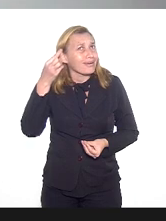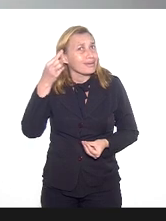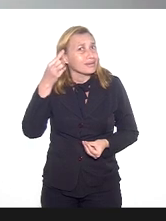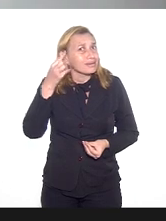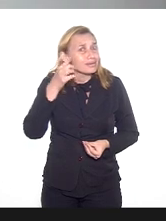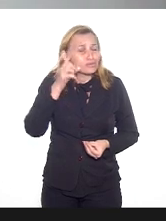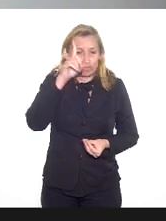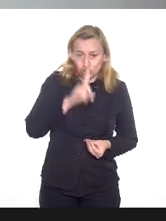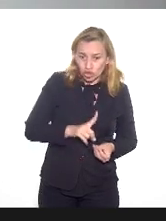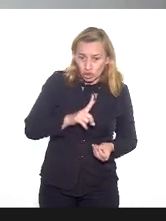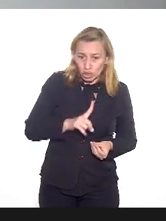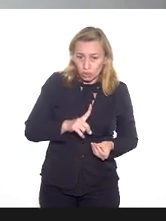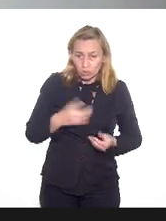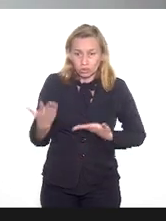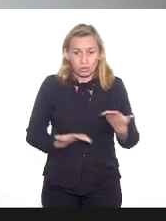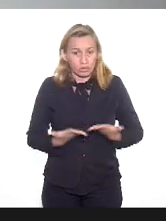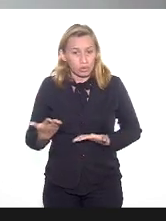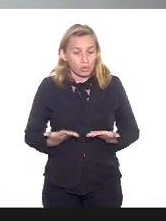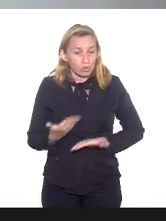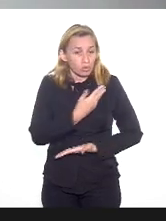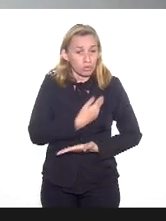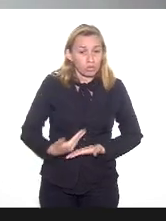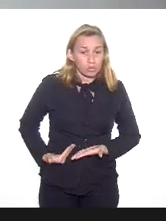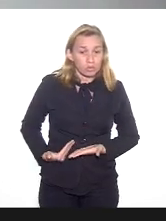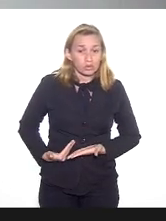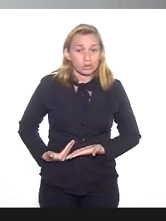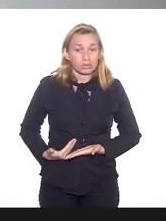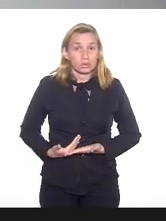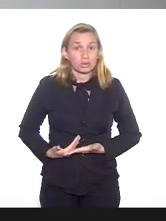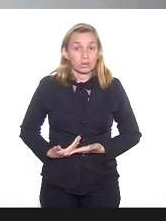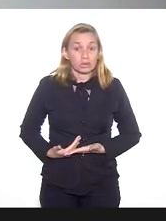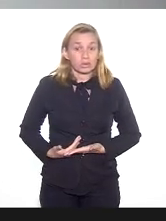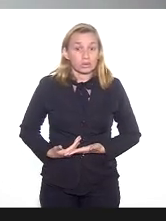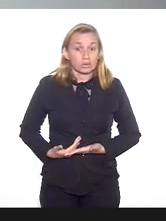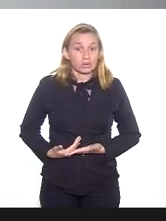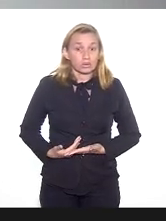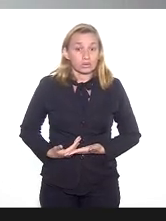garantia dos direitos dos servidores sem a gente